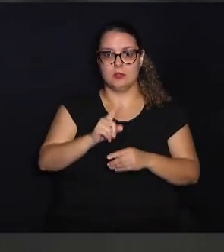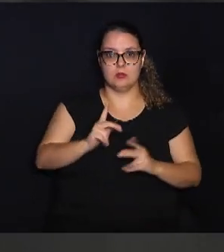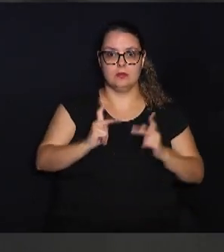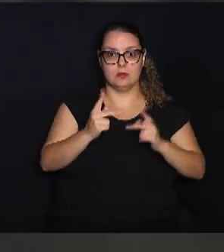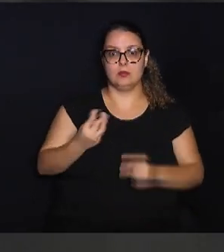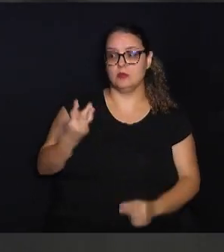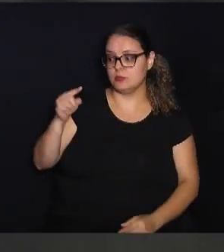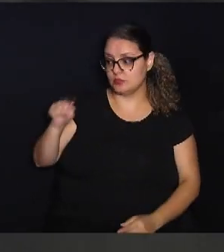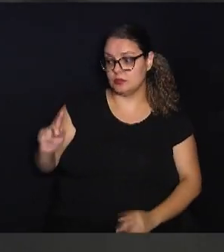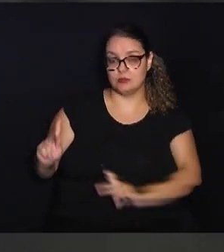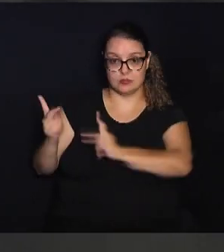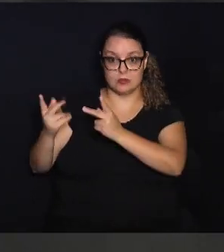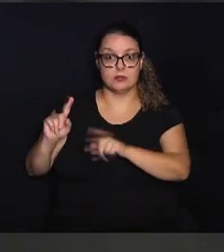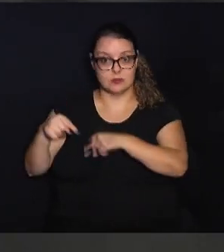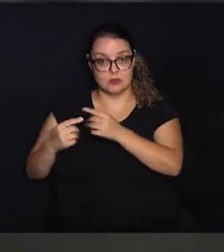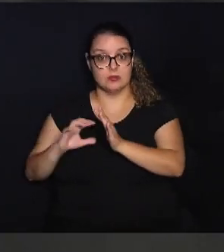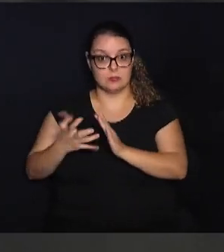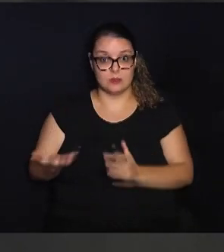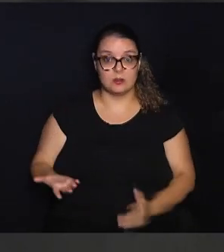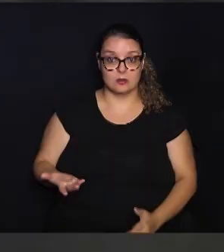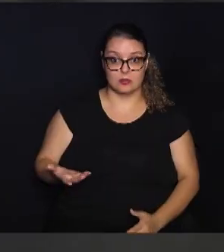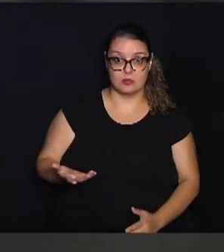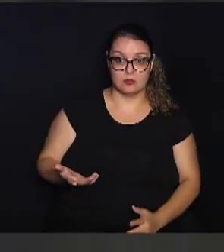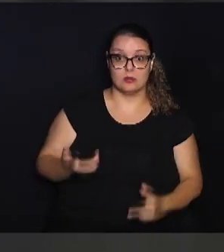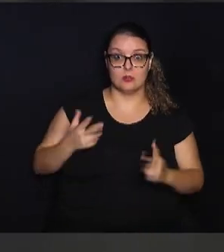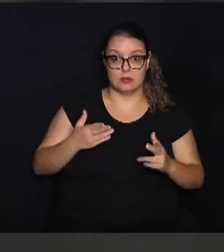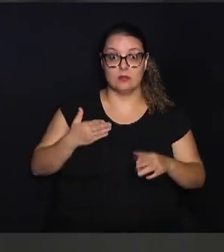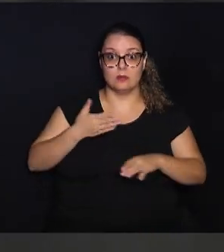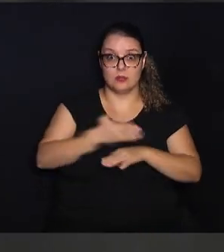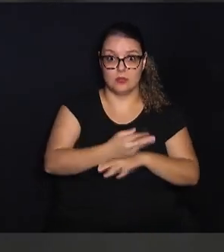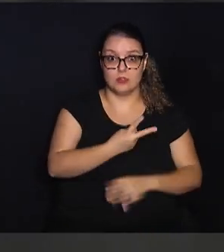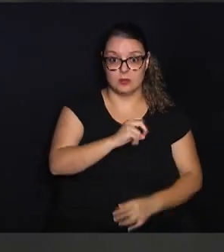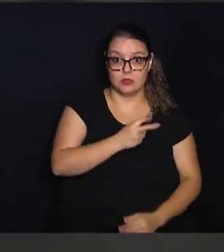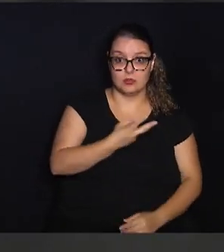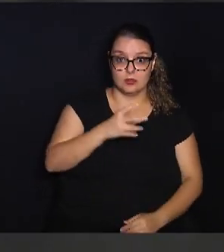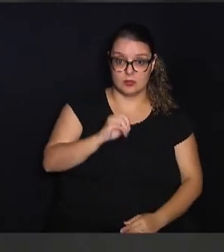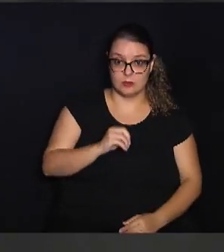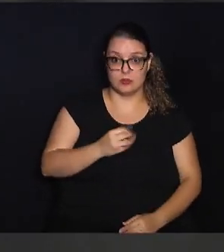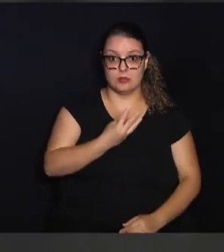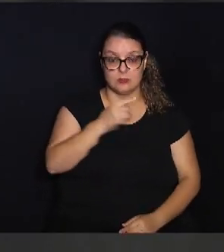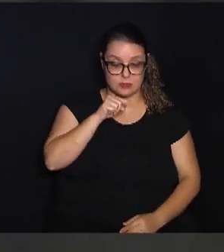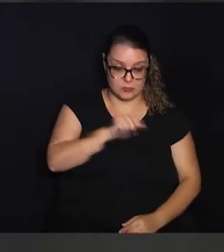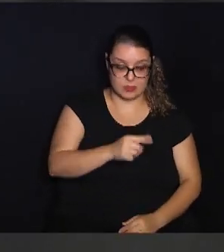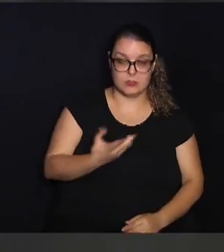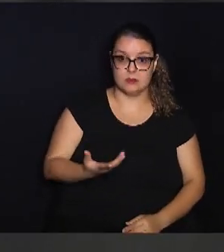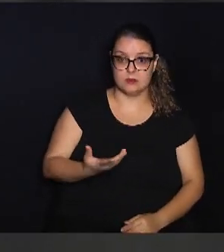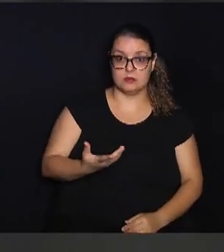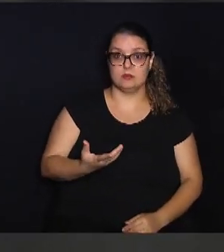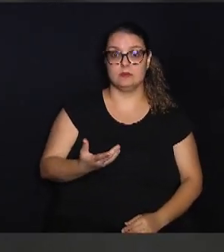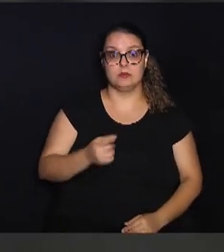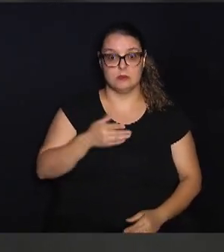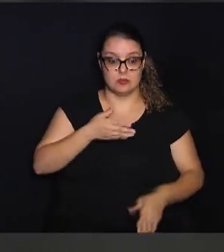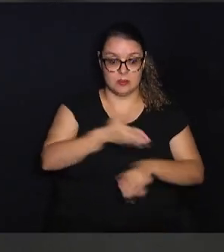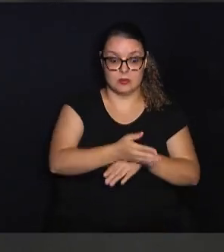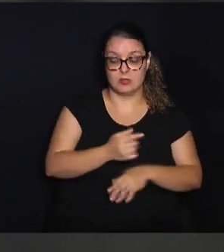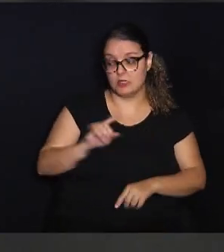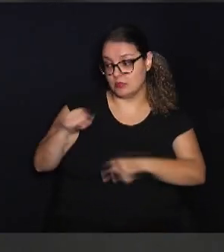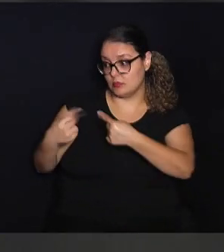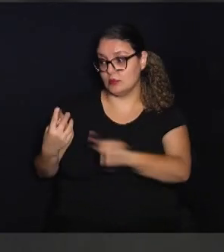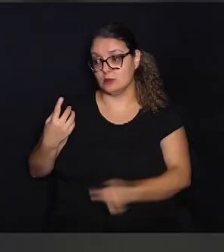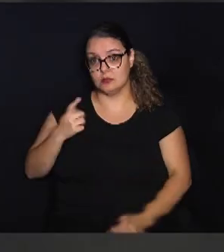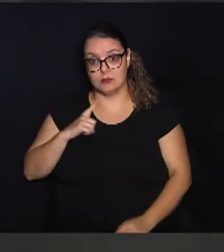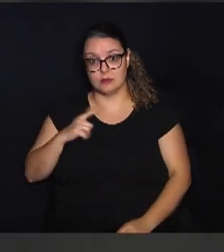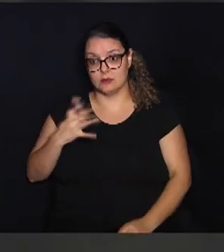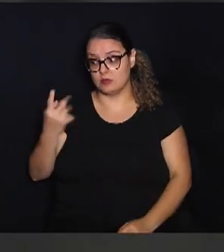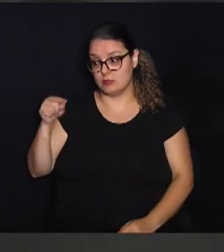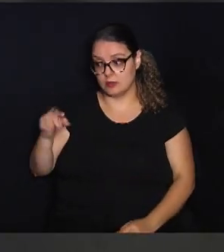foi, né, de outro partido. Da mesma forma que eu entrei em 2020 com 3 mil e outro que teve 4 não entrou em 2020. Então, por que essa